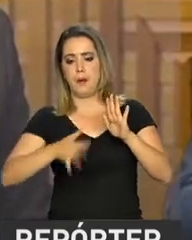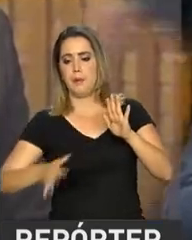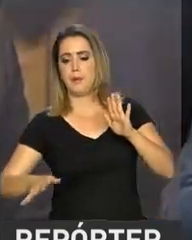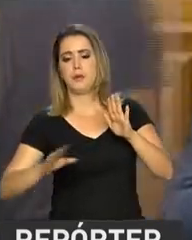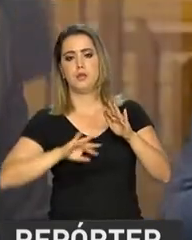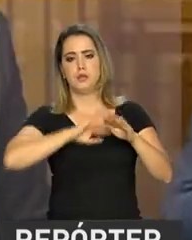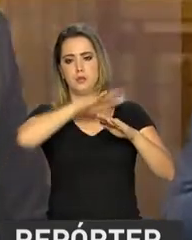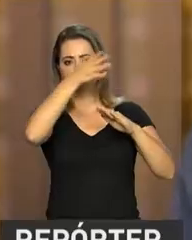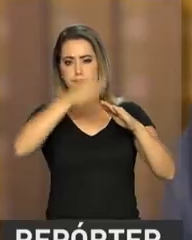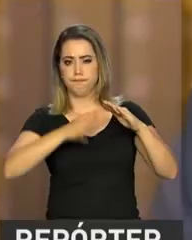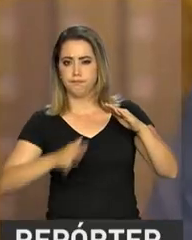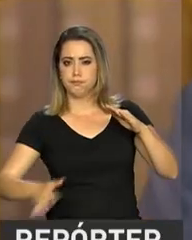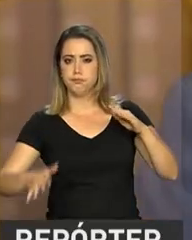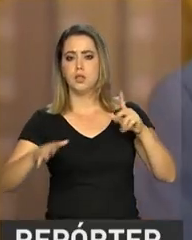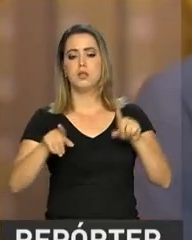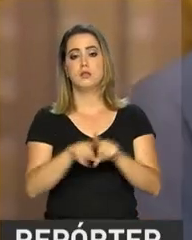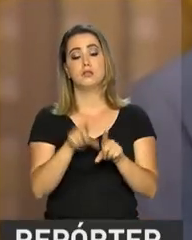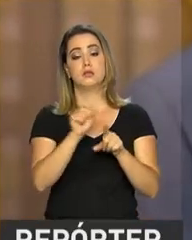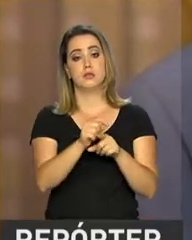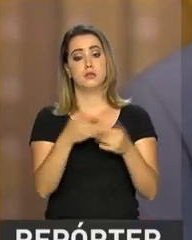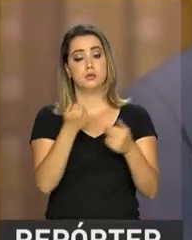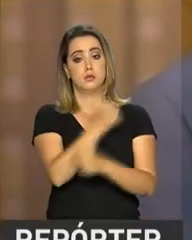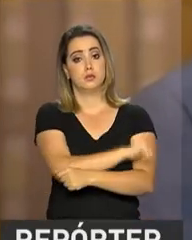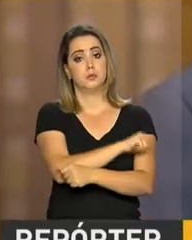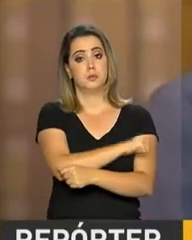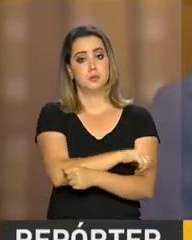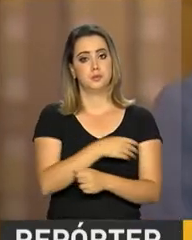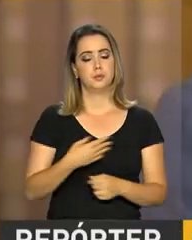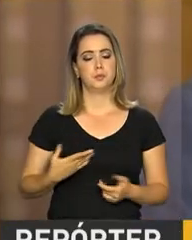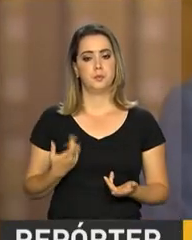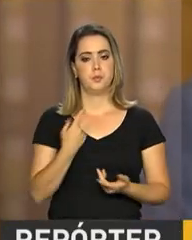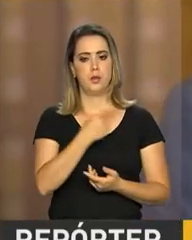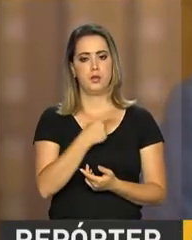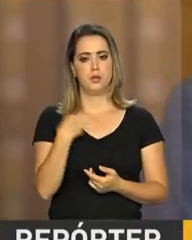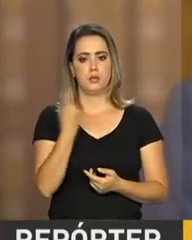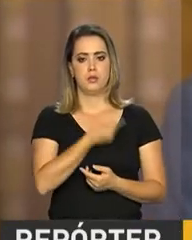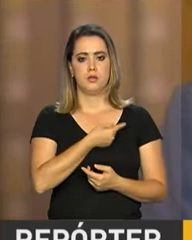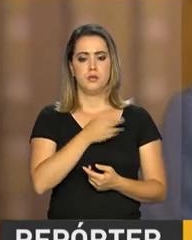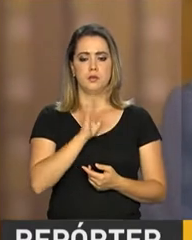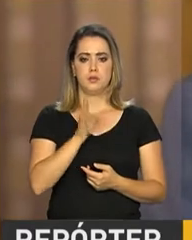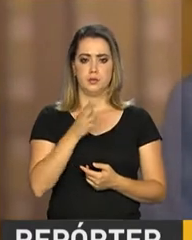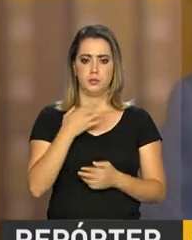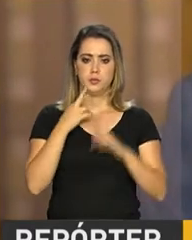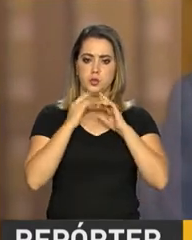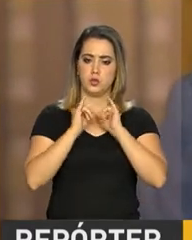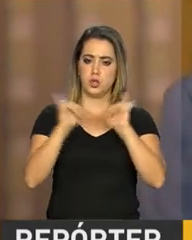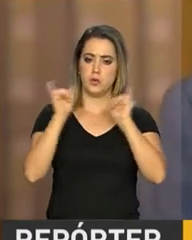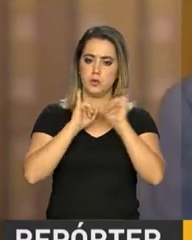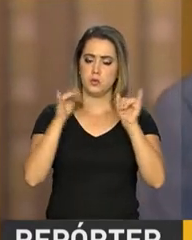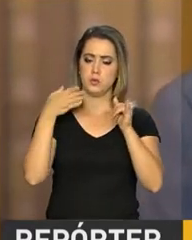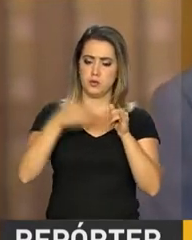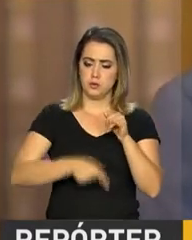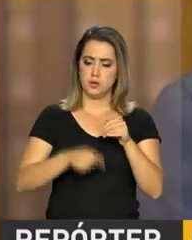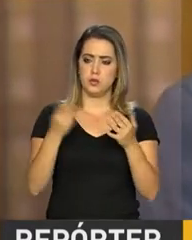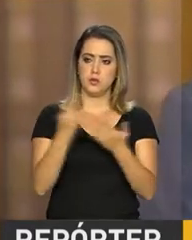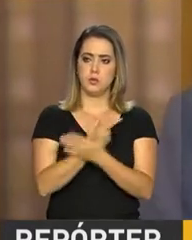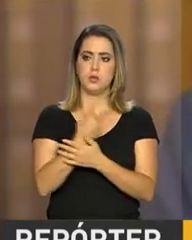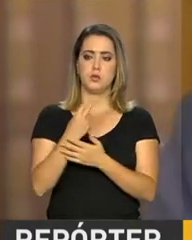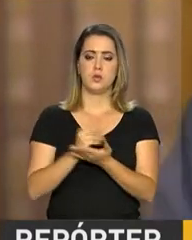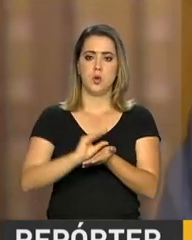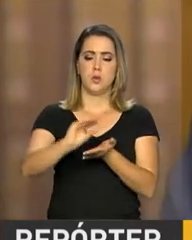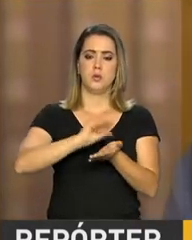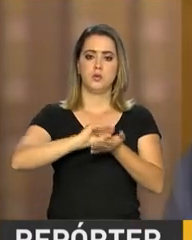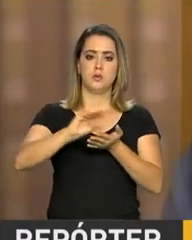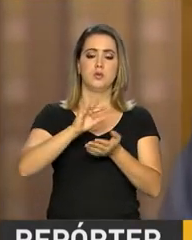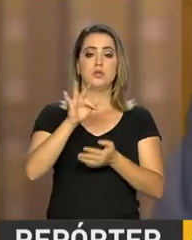do Rio de Janeiro. Nesse conjunto de ações das últimas semanas e com o anúncio aqui feito, entre recursos